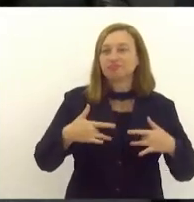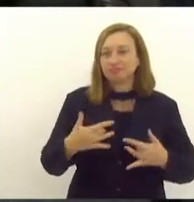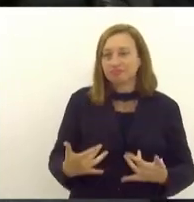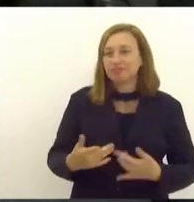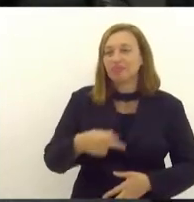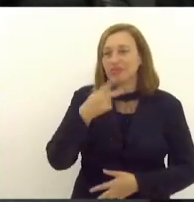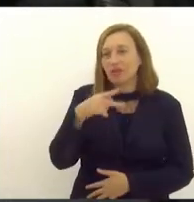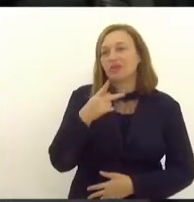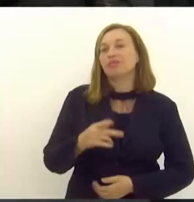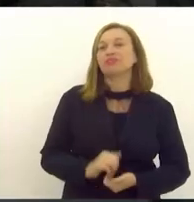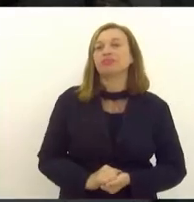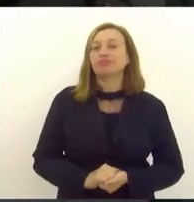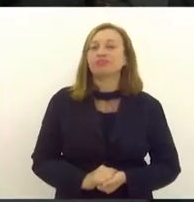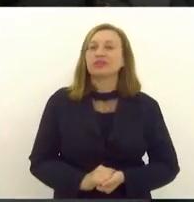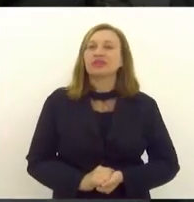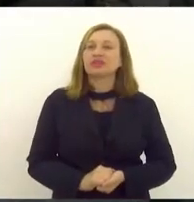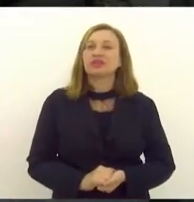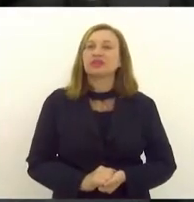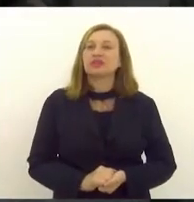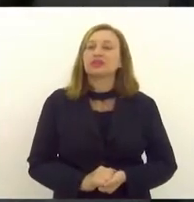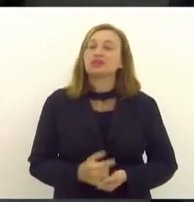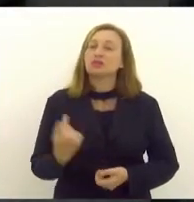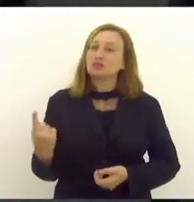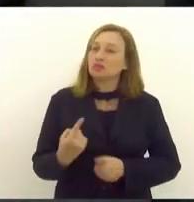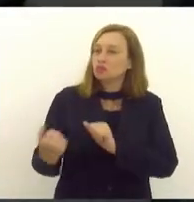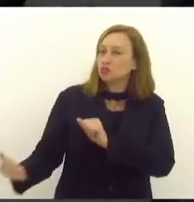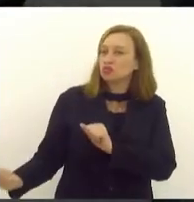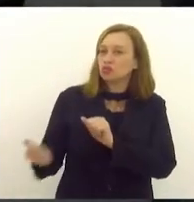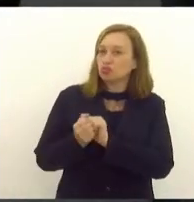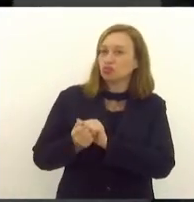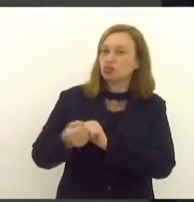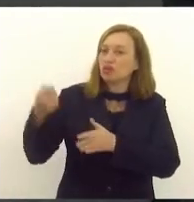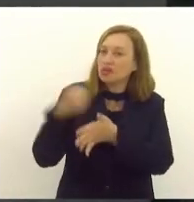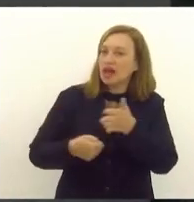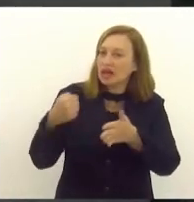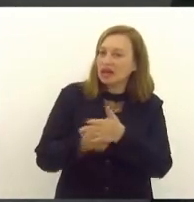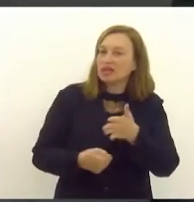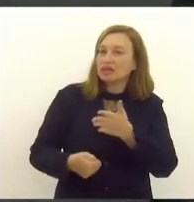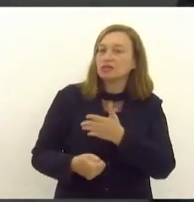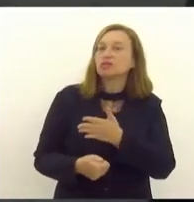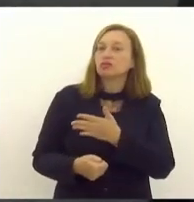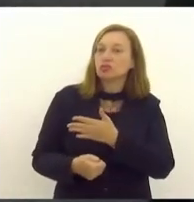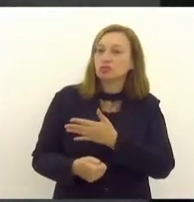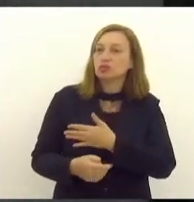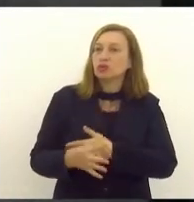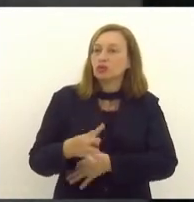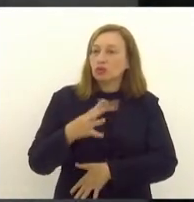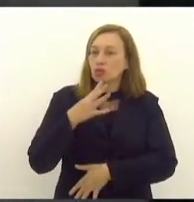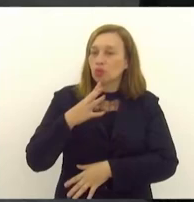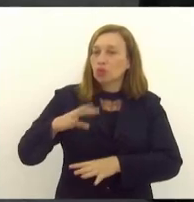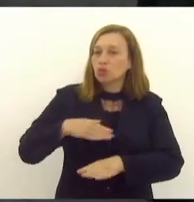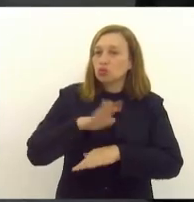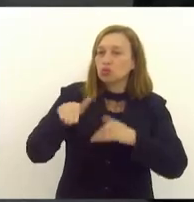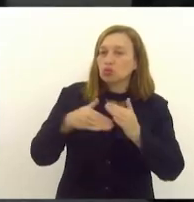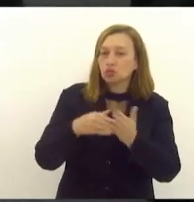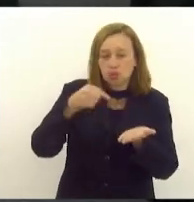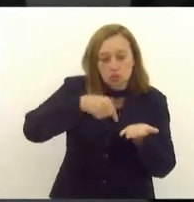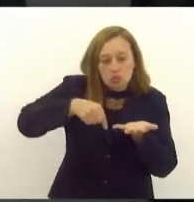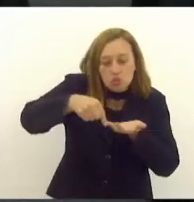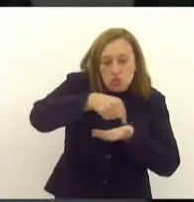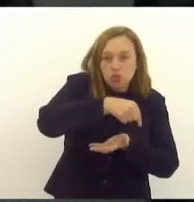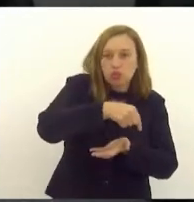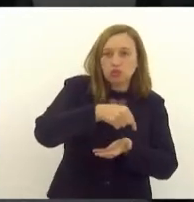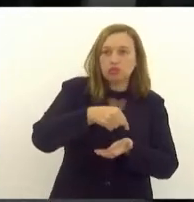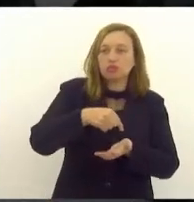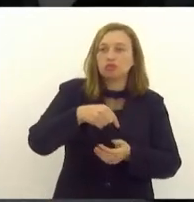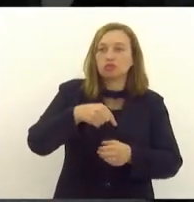dizer que estamos muito juntos na luta pelo reconhecimento de todos os quilombos do nosso país